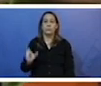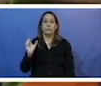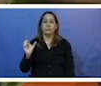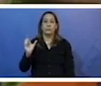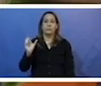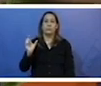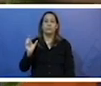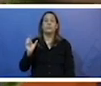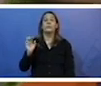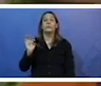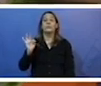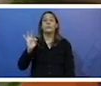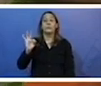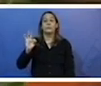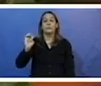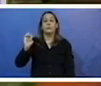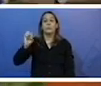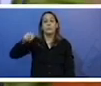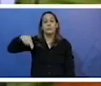O tão.